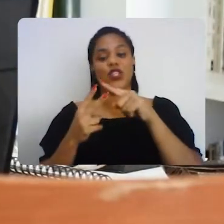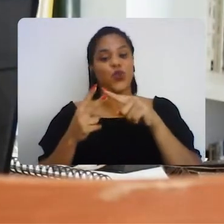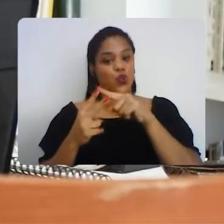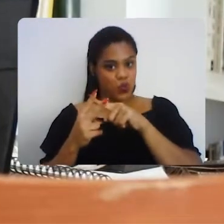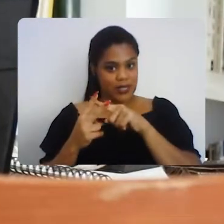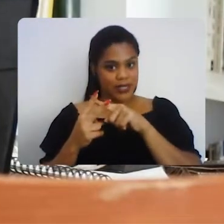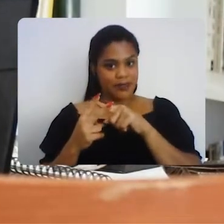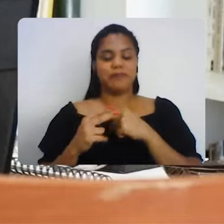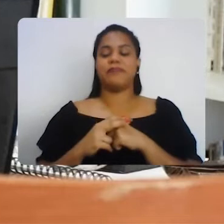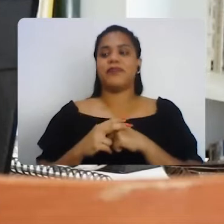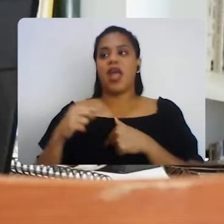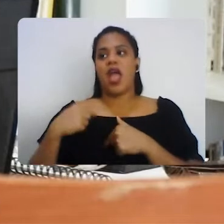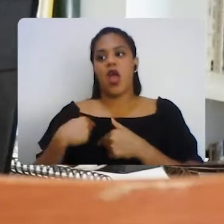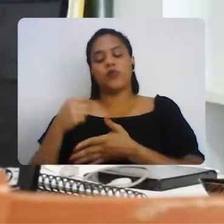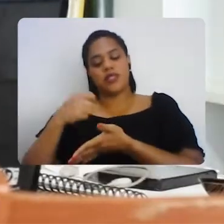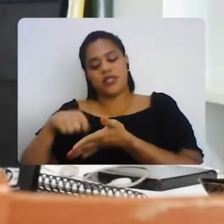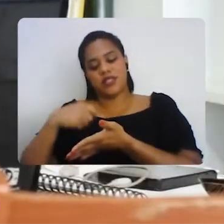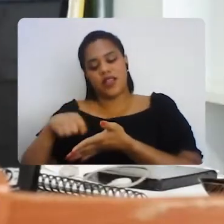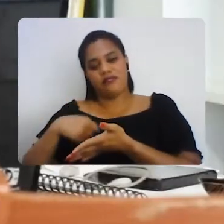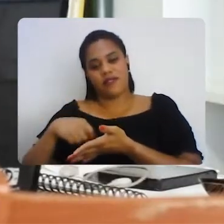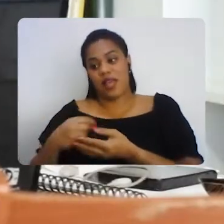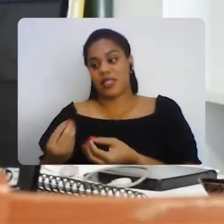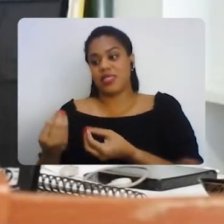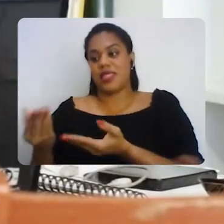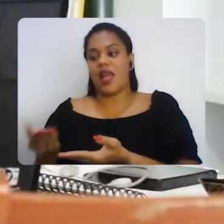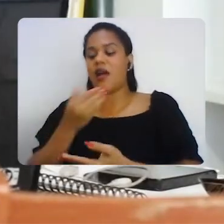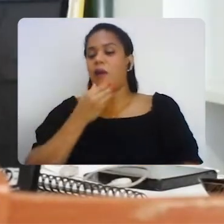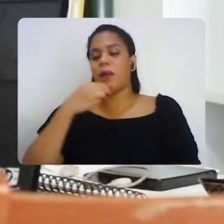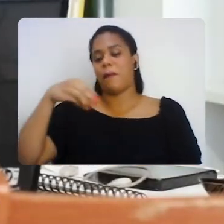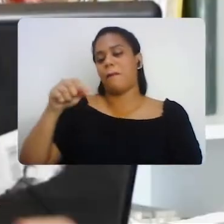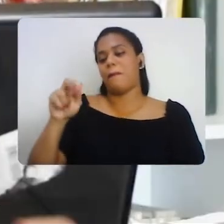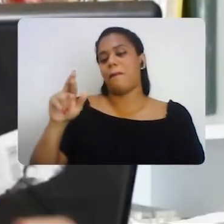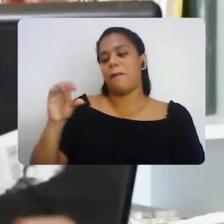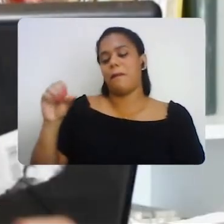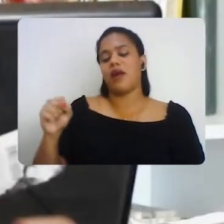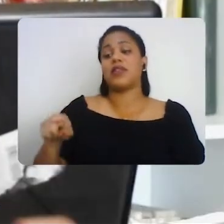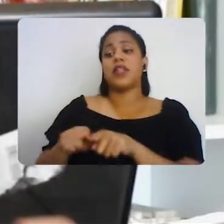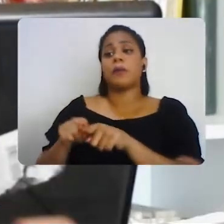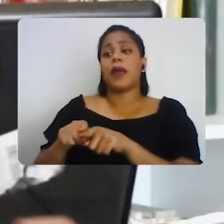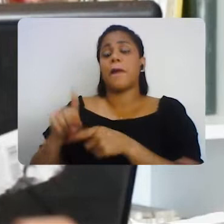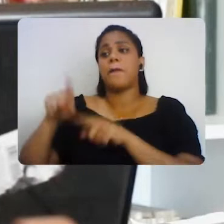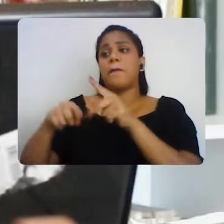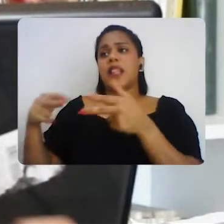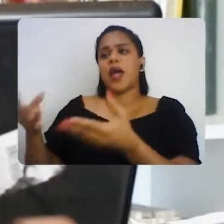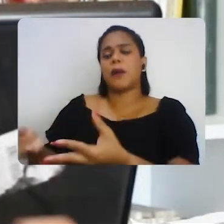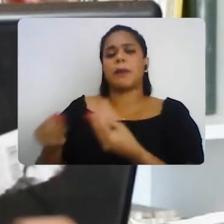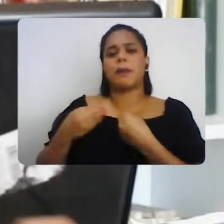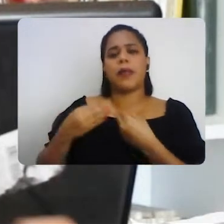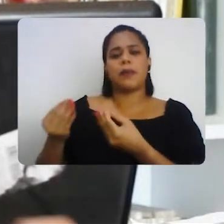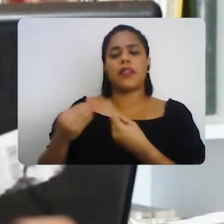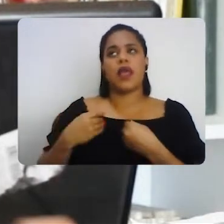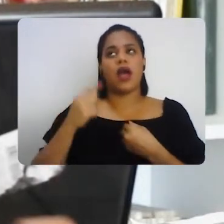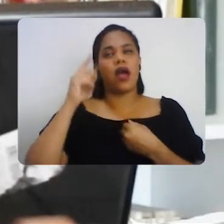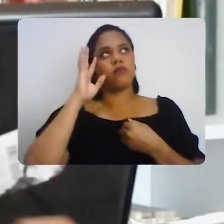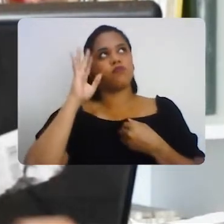em 2 vias. Então, tanto eu escrevia para ele, né, quanto ele também me trazia material que me